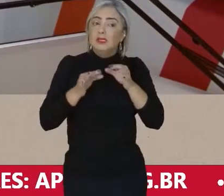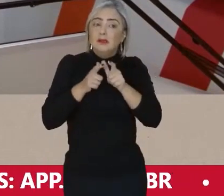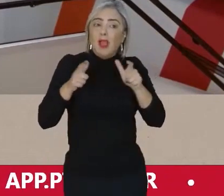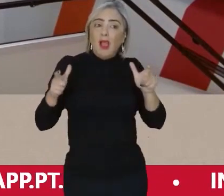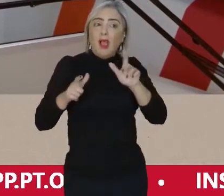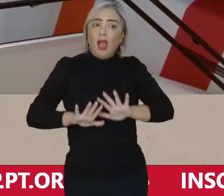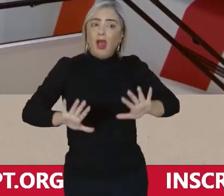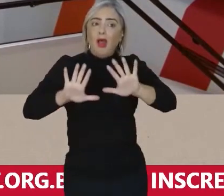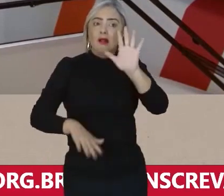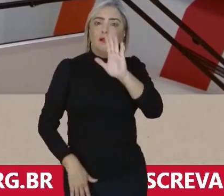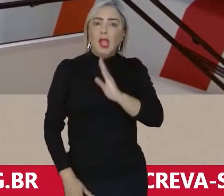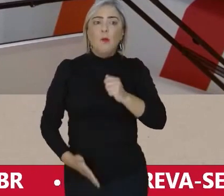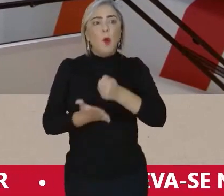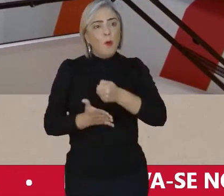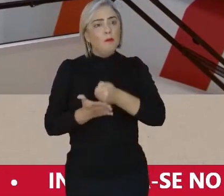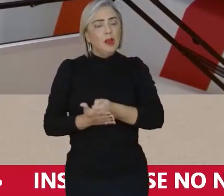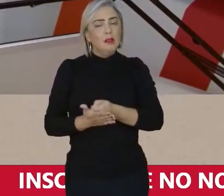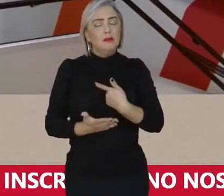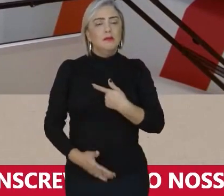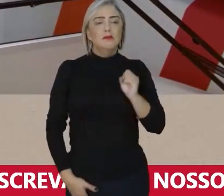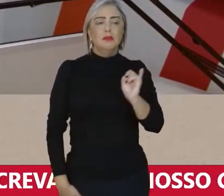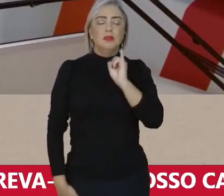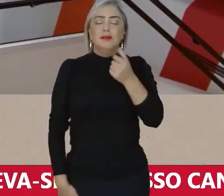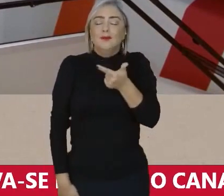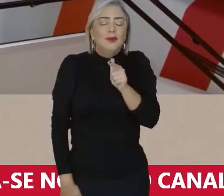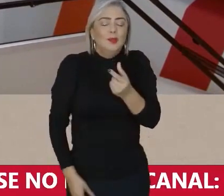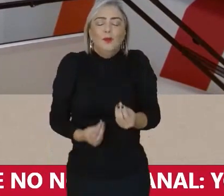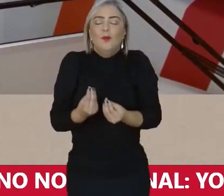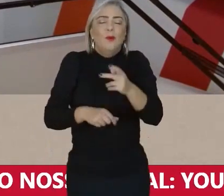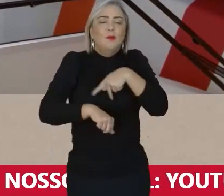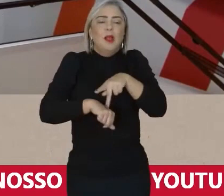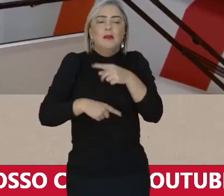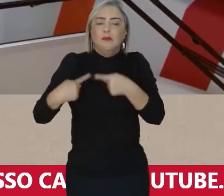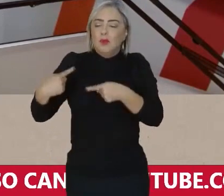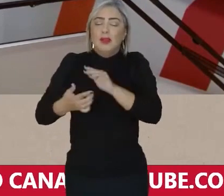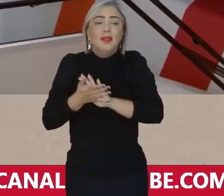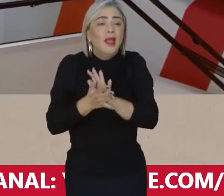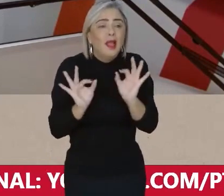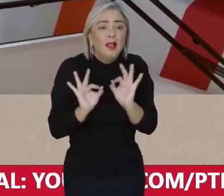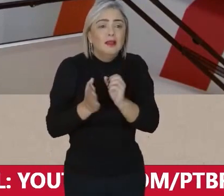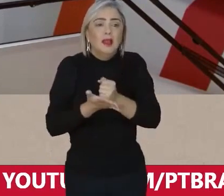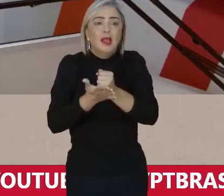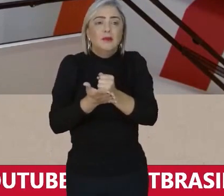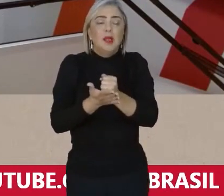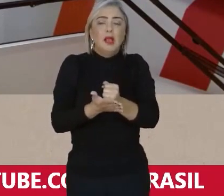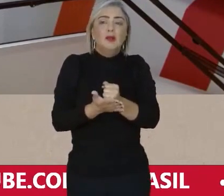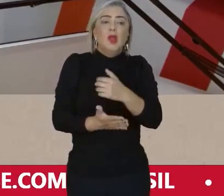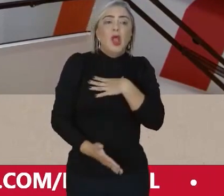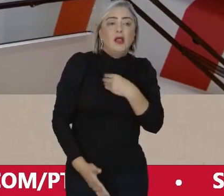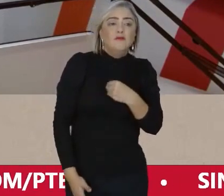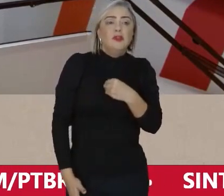para o país todo, é uma obrigação fundamental. Não há hoje no país política alguma de amparo ao órfão,